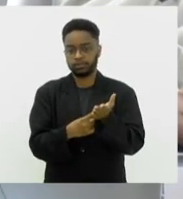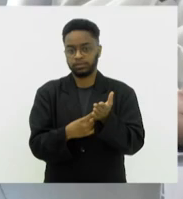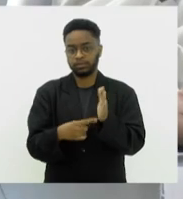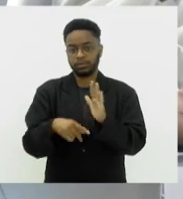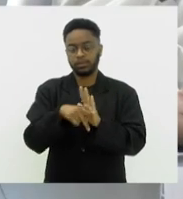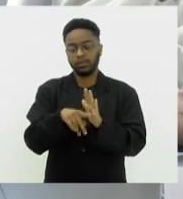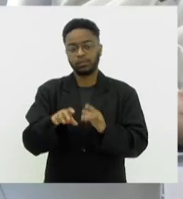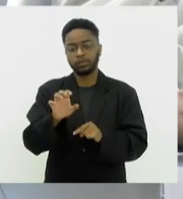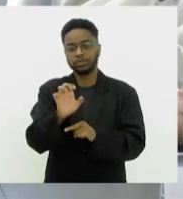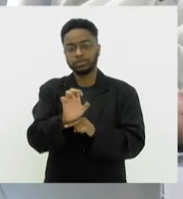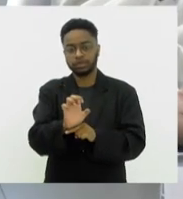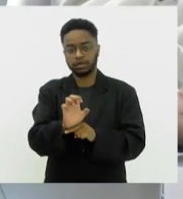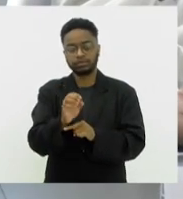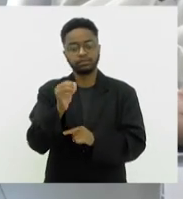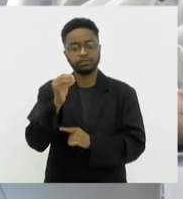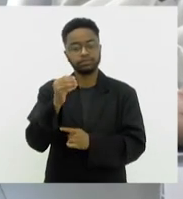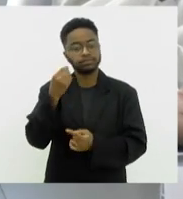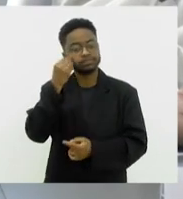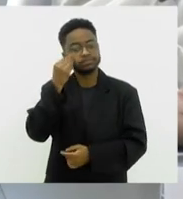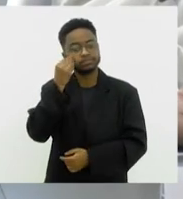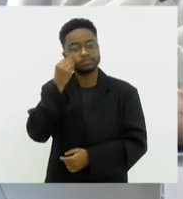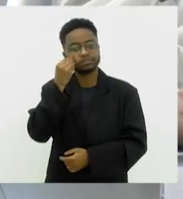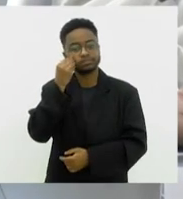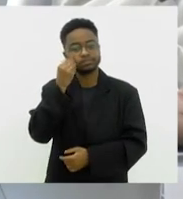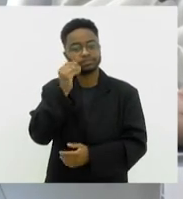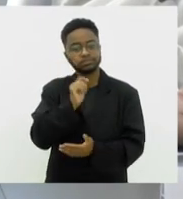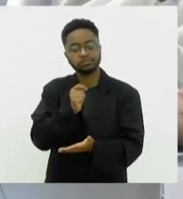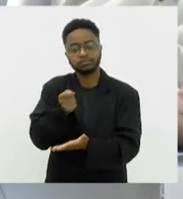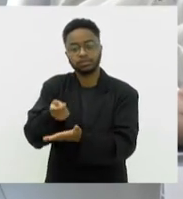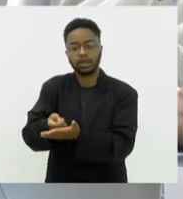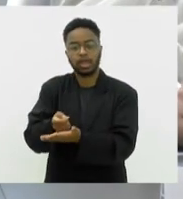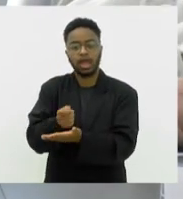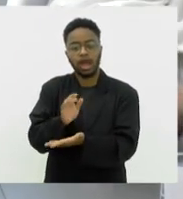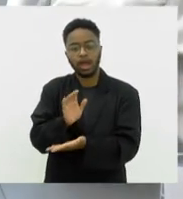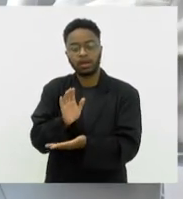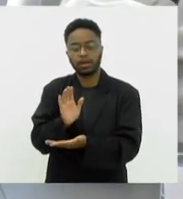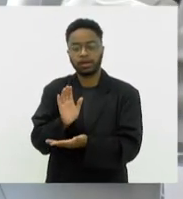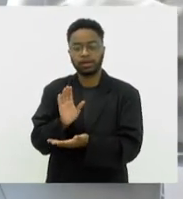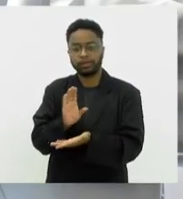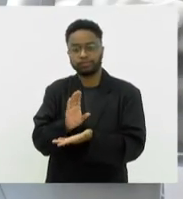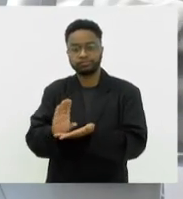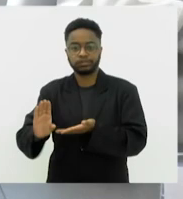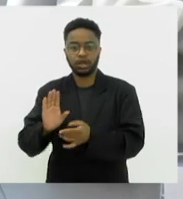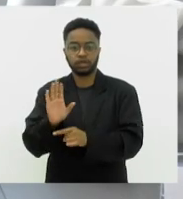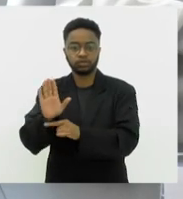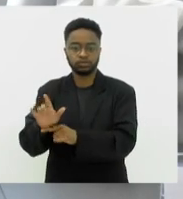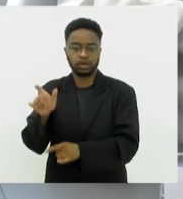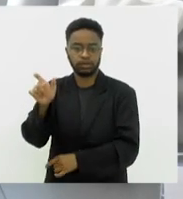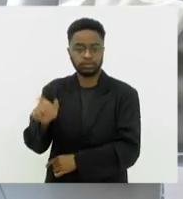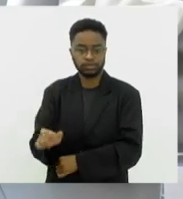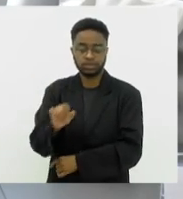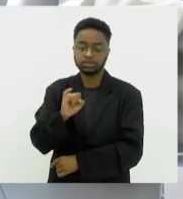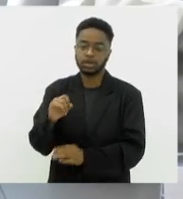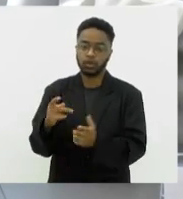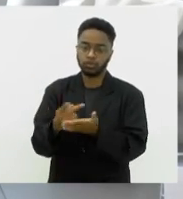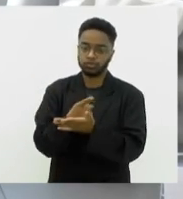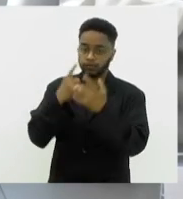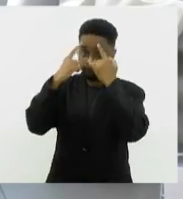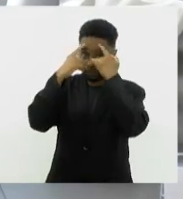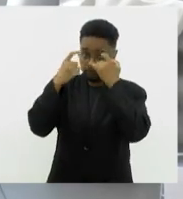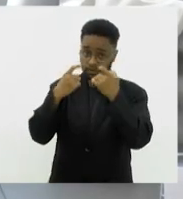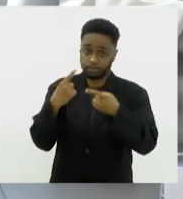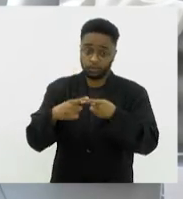estado para ressarcir as pessoas que foram eh violentadas pelo próprio